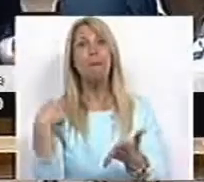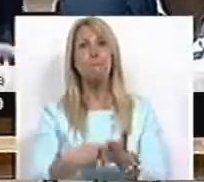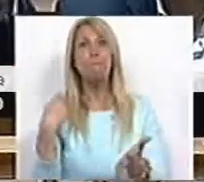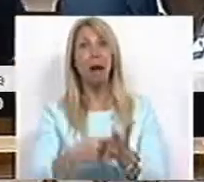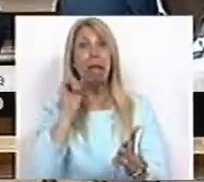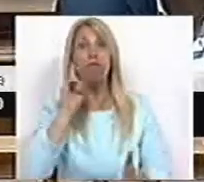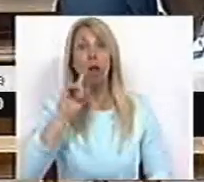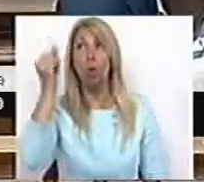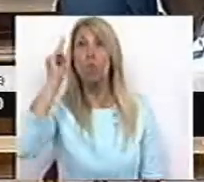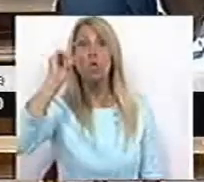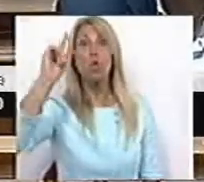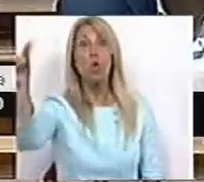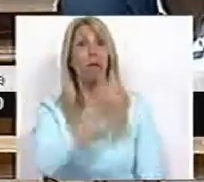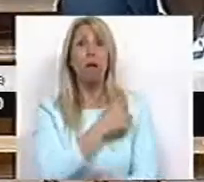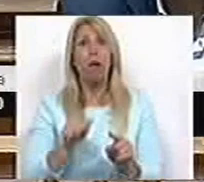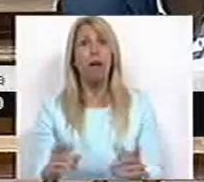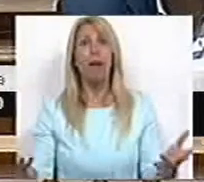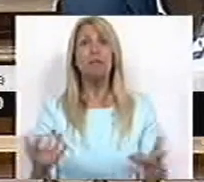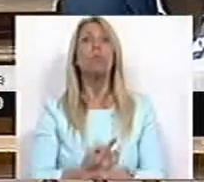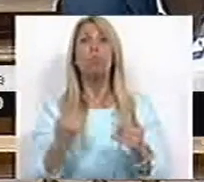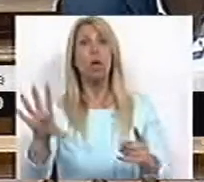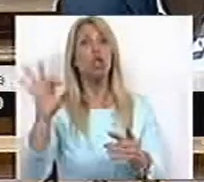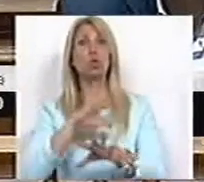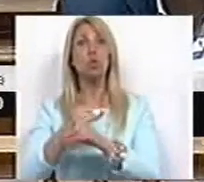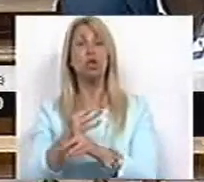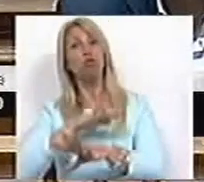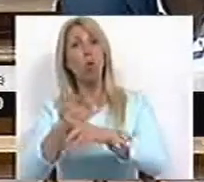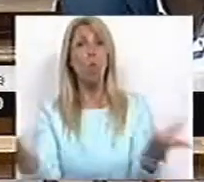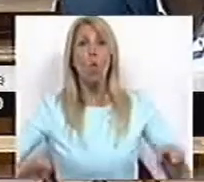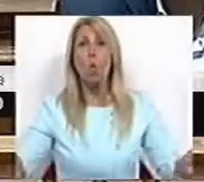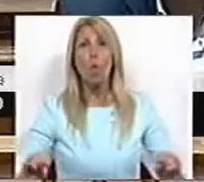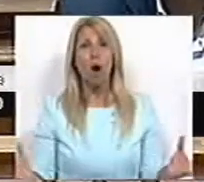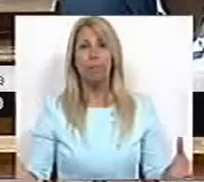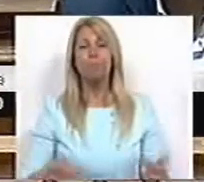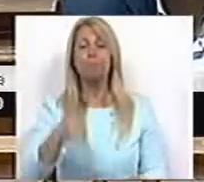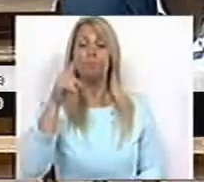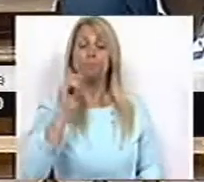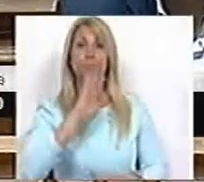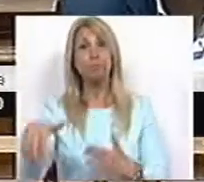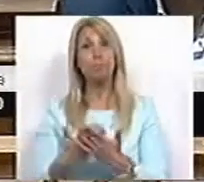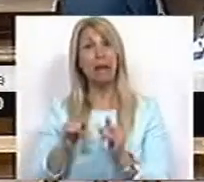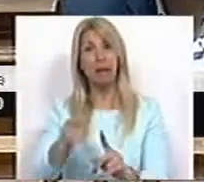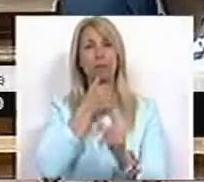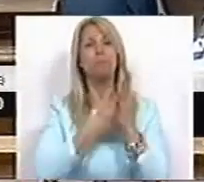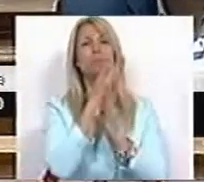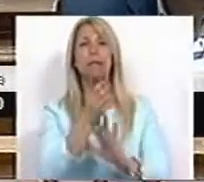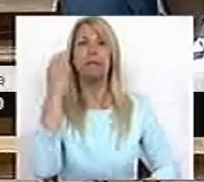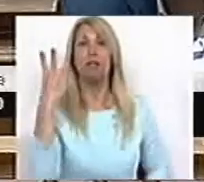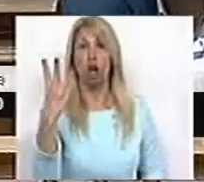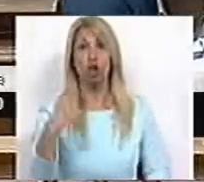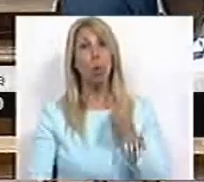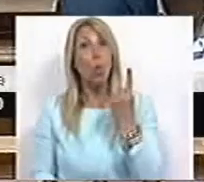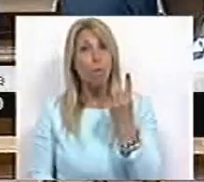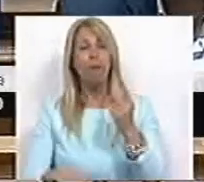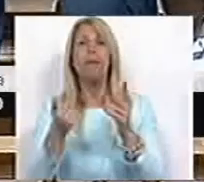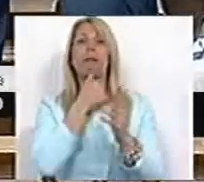habitações indignas porque não têm outra solução. O que o Bloco de Esquerda aqui propõe são 3 medidas. Uma